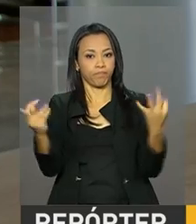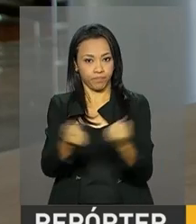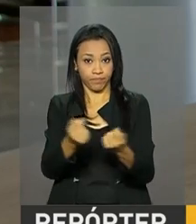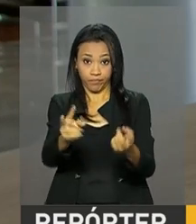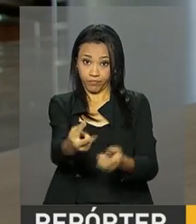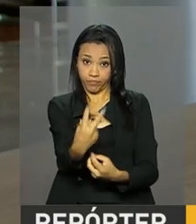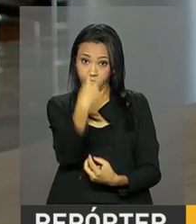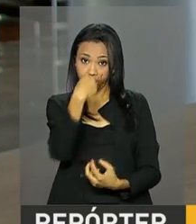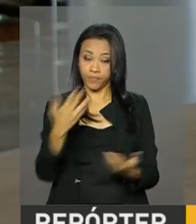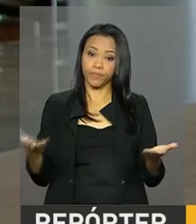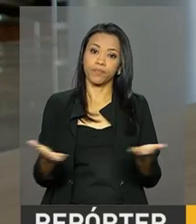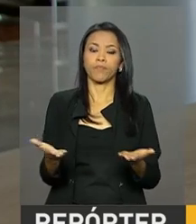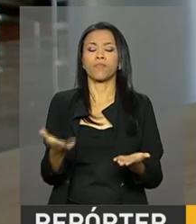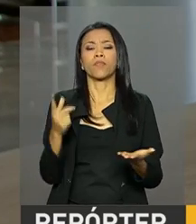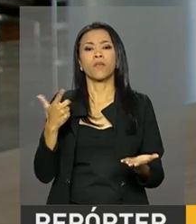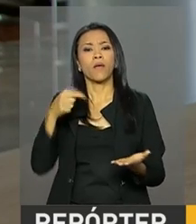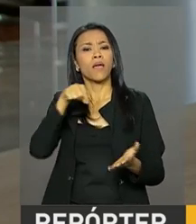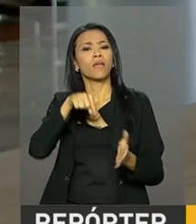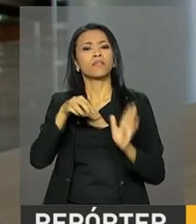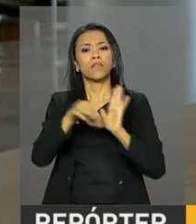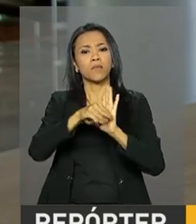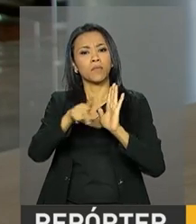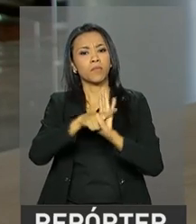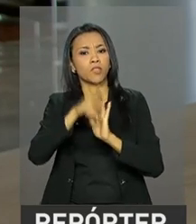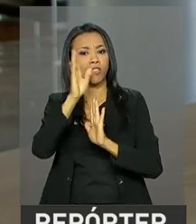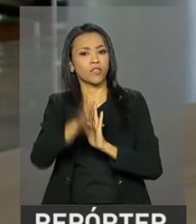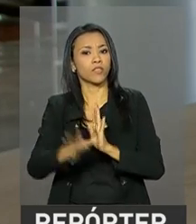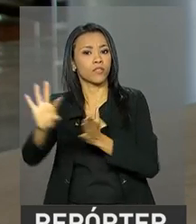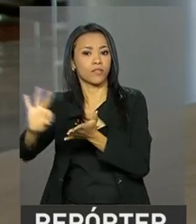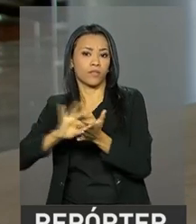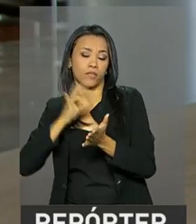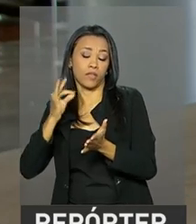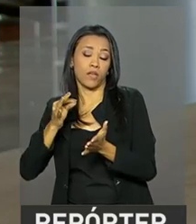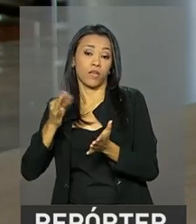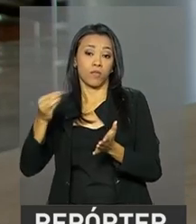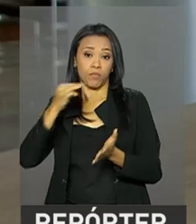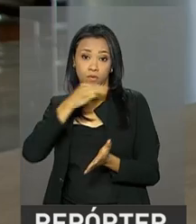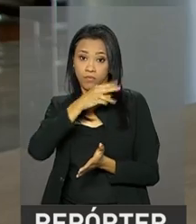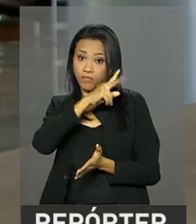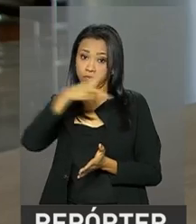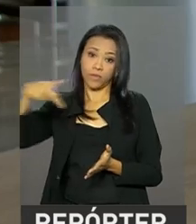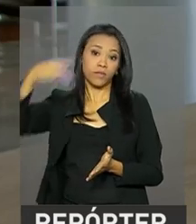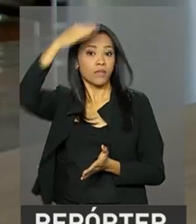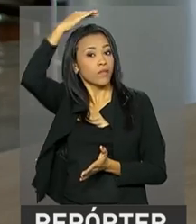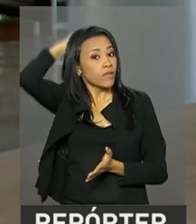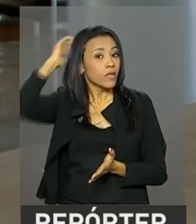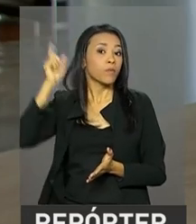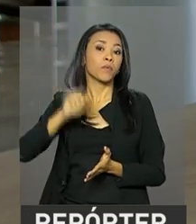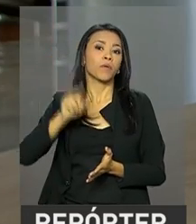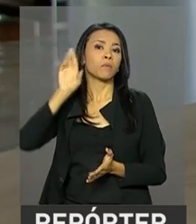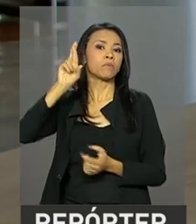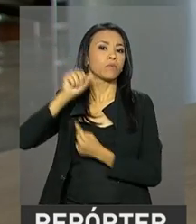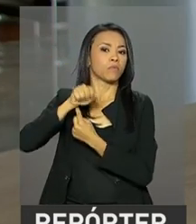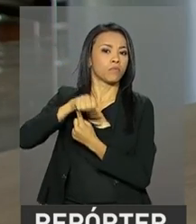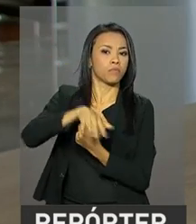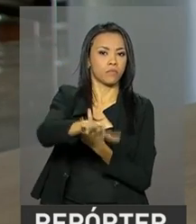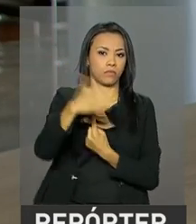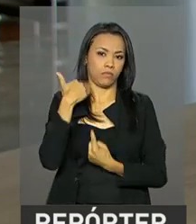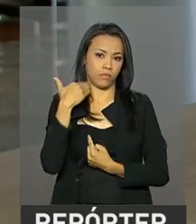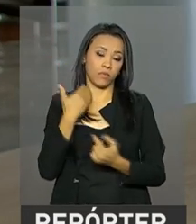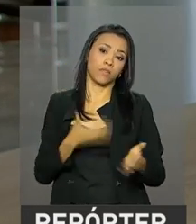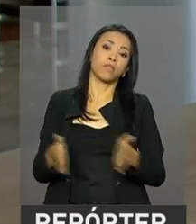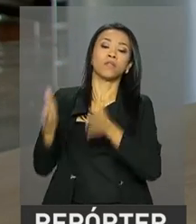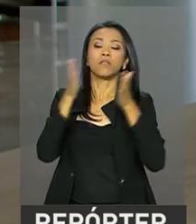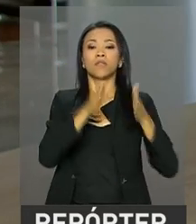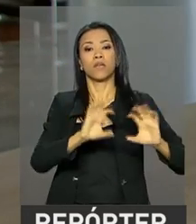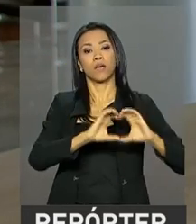assistem olha essa medida provisória que foi assinada pelo presidente michel temer dar ao banco central ea comissão de valores